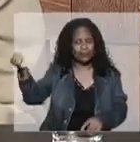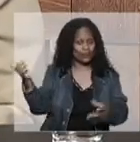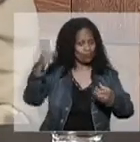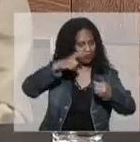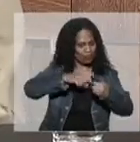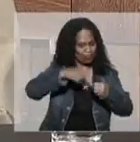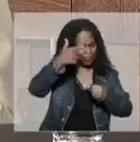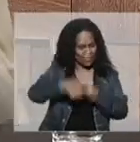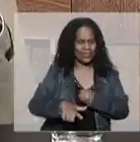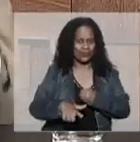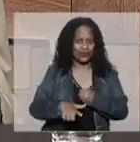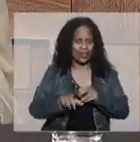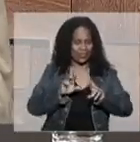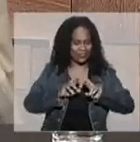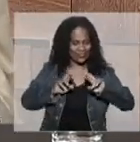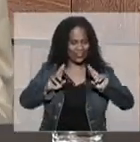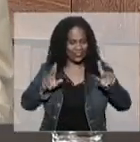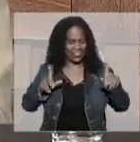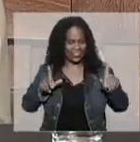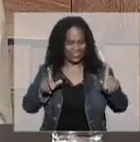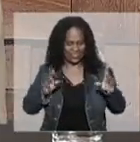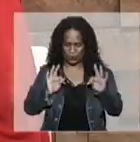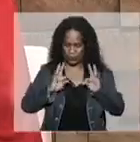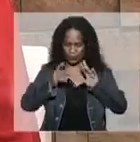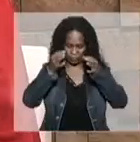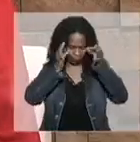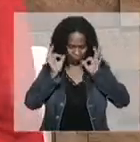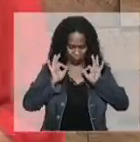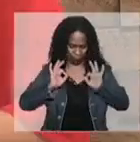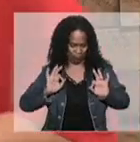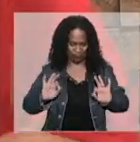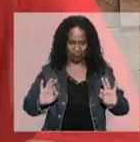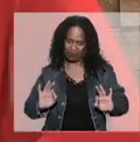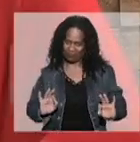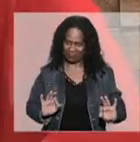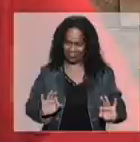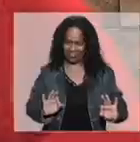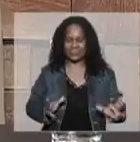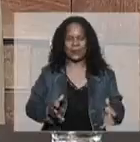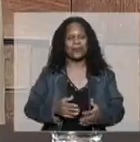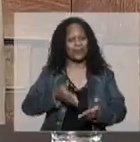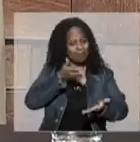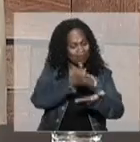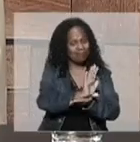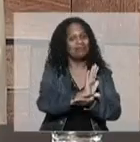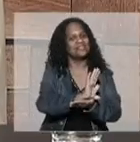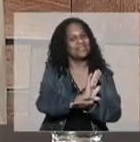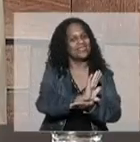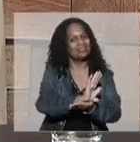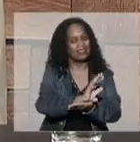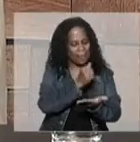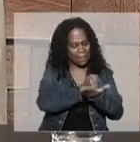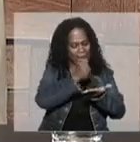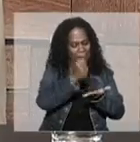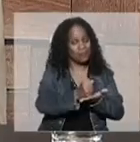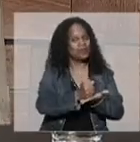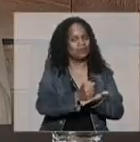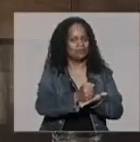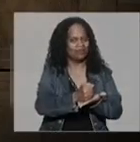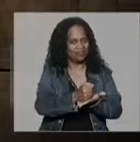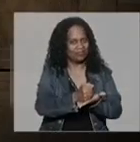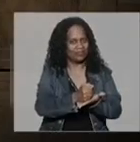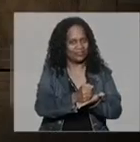voltei mais uma vez. De outro jeito. De outro jeito. Estilo JB de ser. JB. Aí passei, né, me